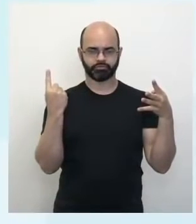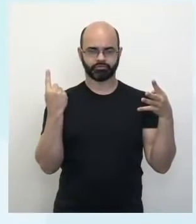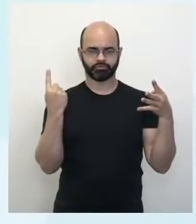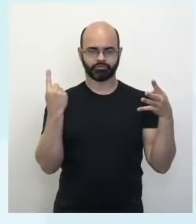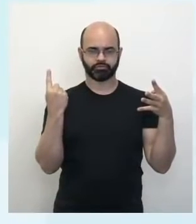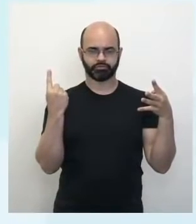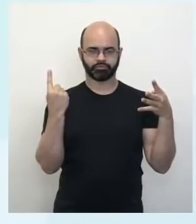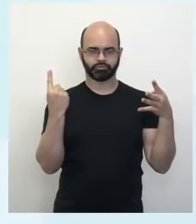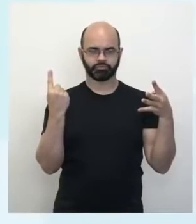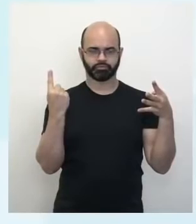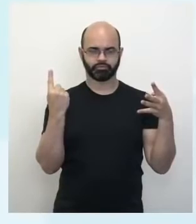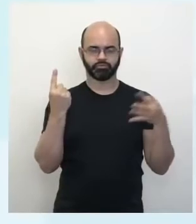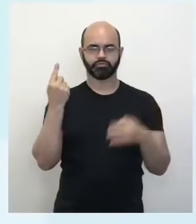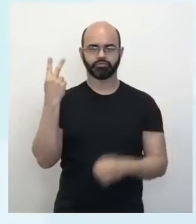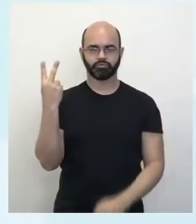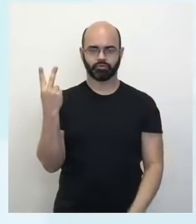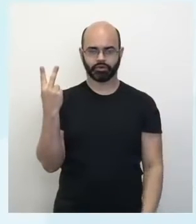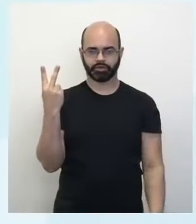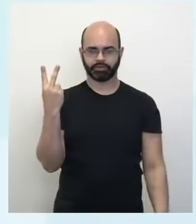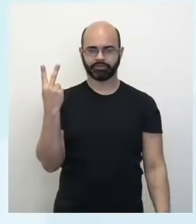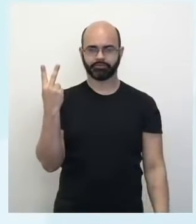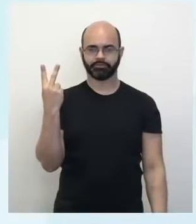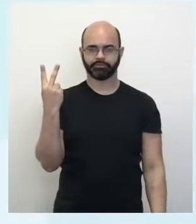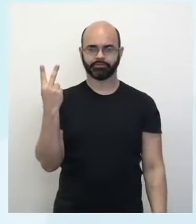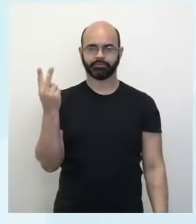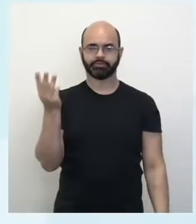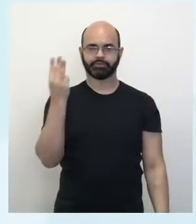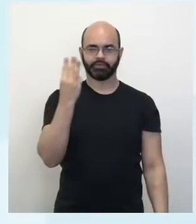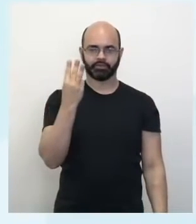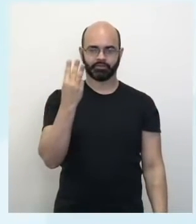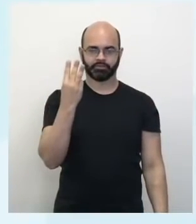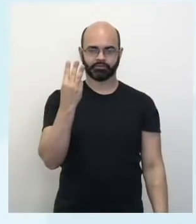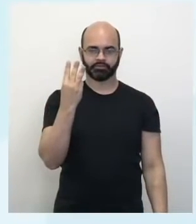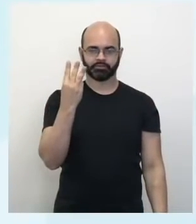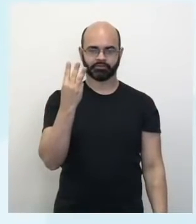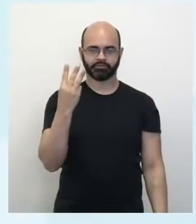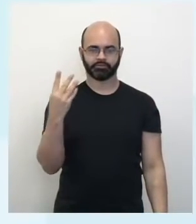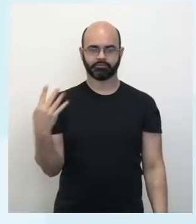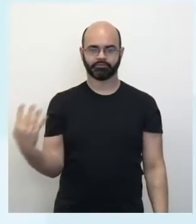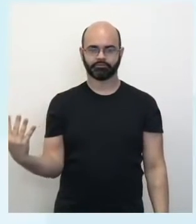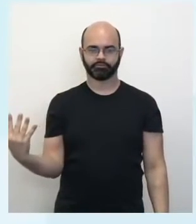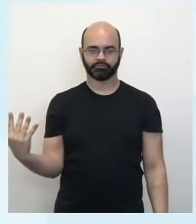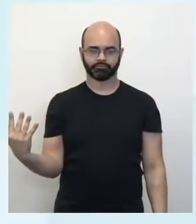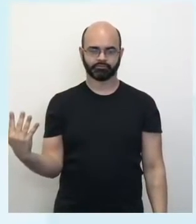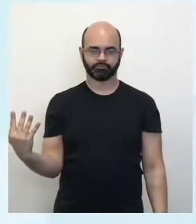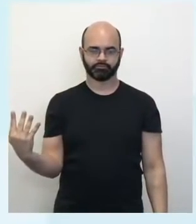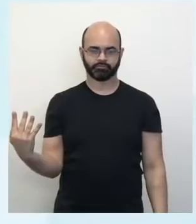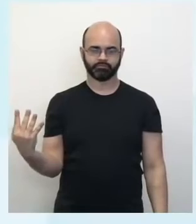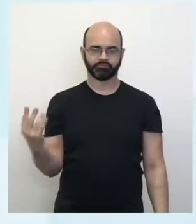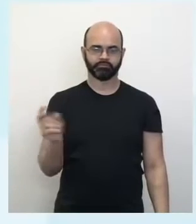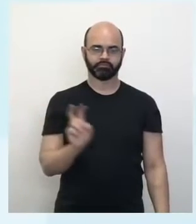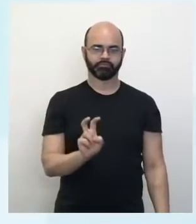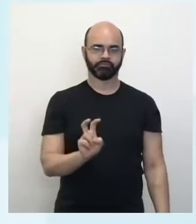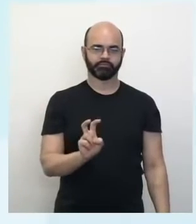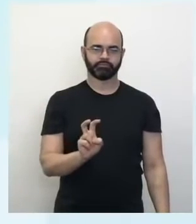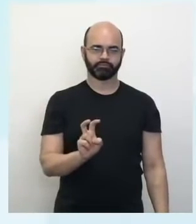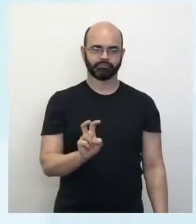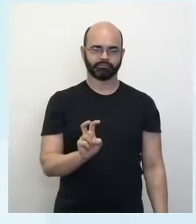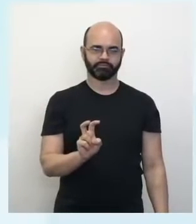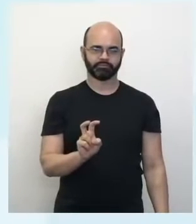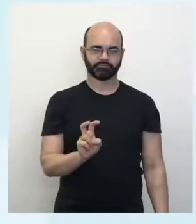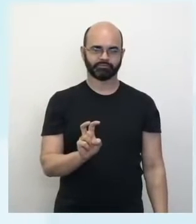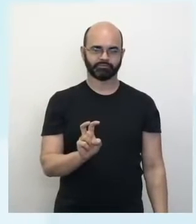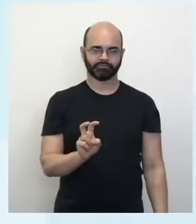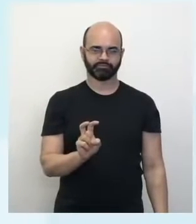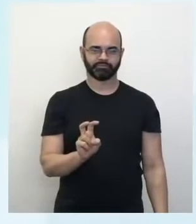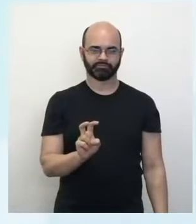o 2, esse daqui vai ser o 3, esse daqui o 4 e esse daqui qual que vai ser, Jonas?